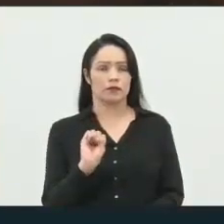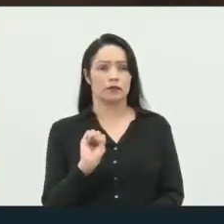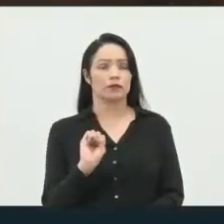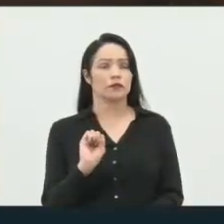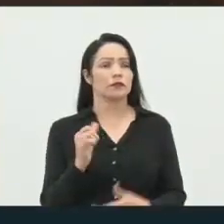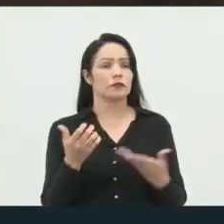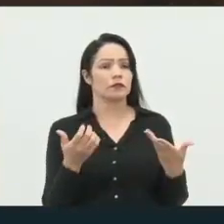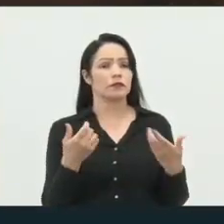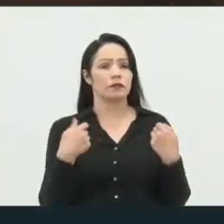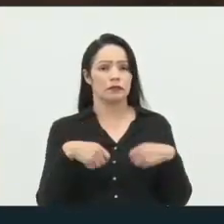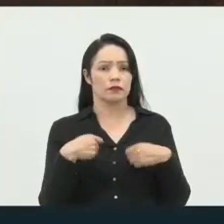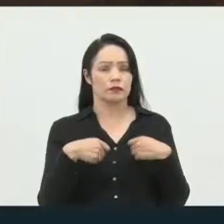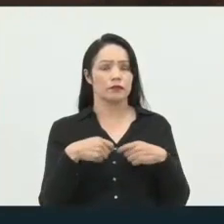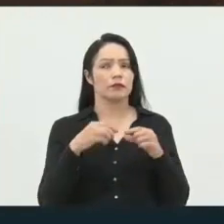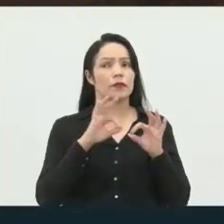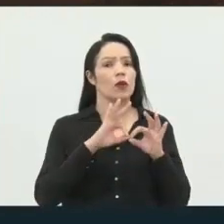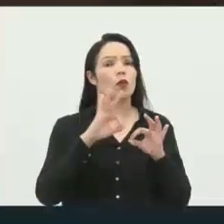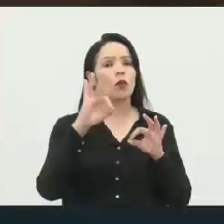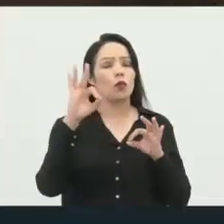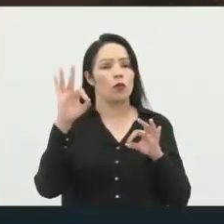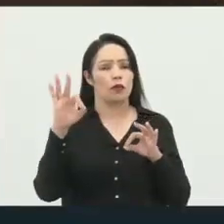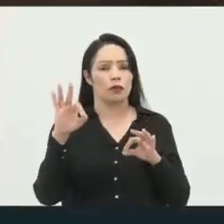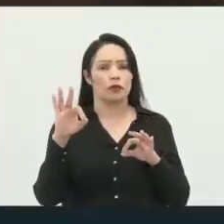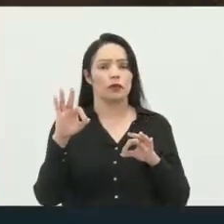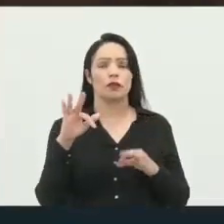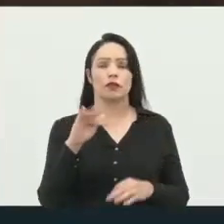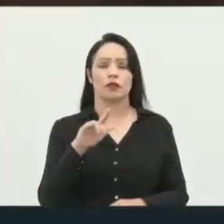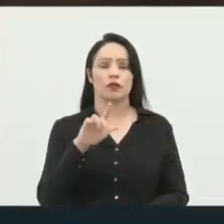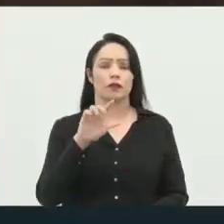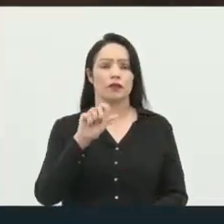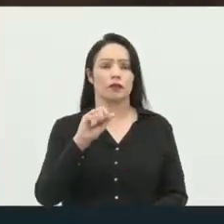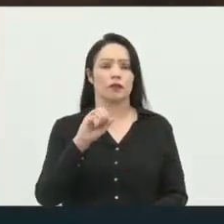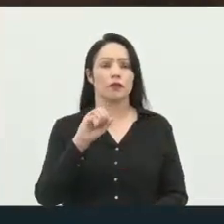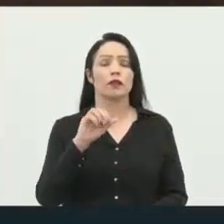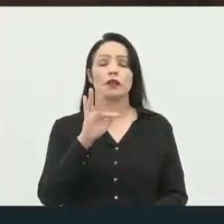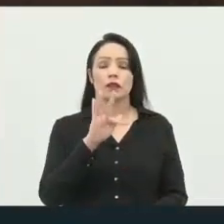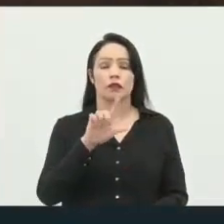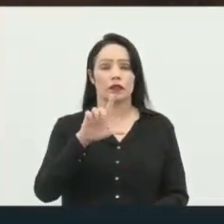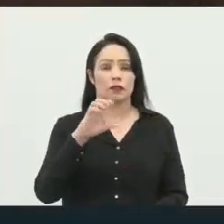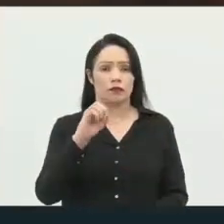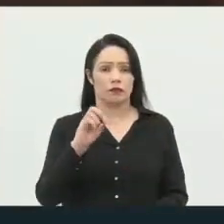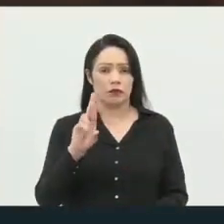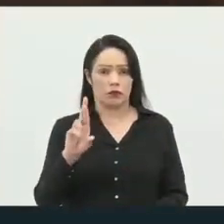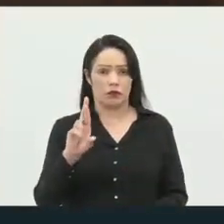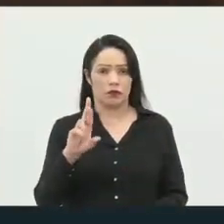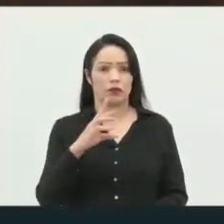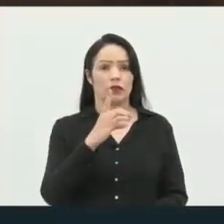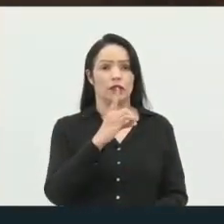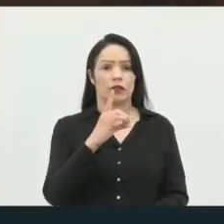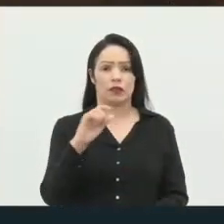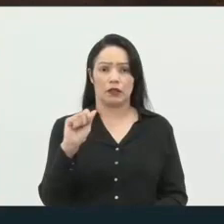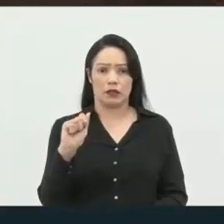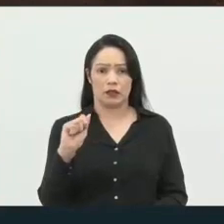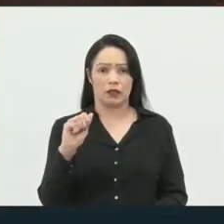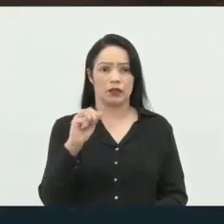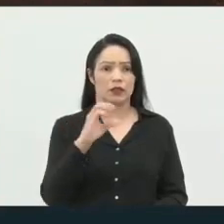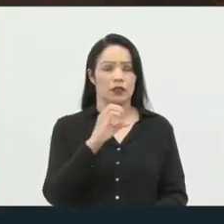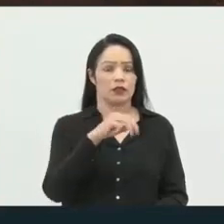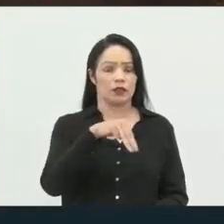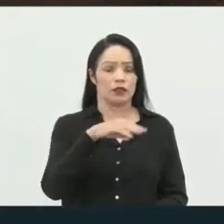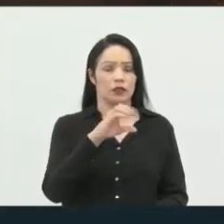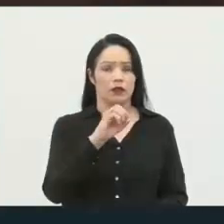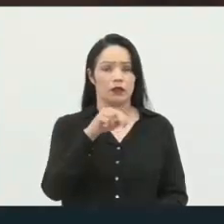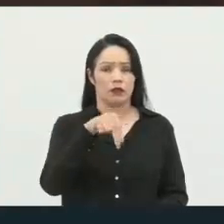tem que para a Flor da Montanha Flor da Montanha Tá super cheia ou